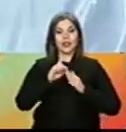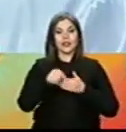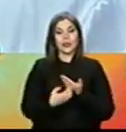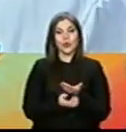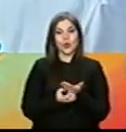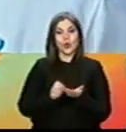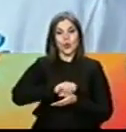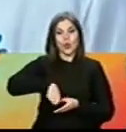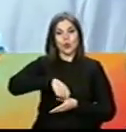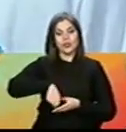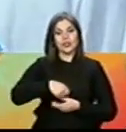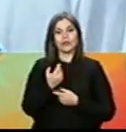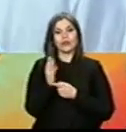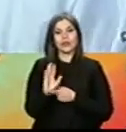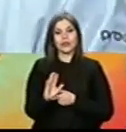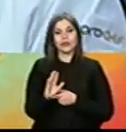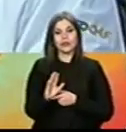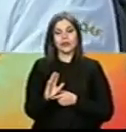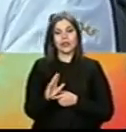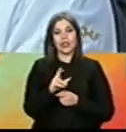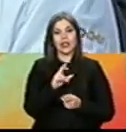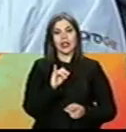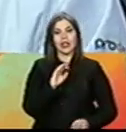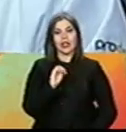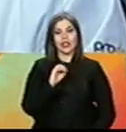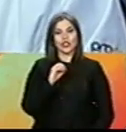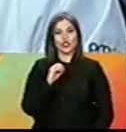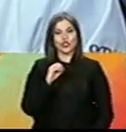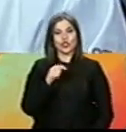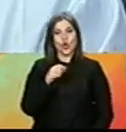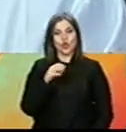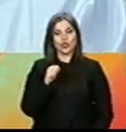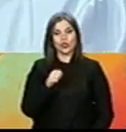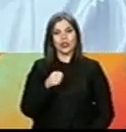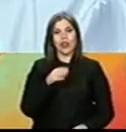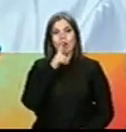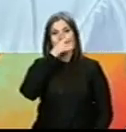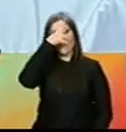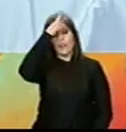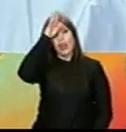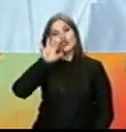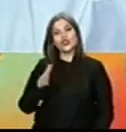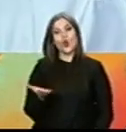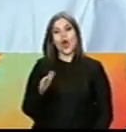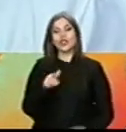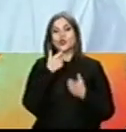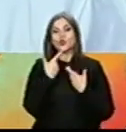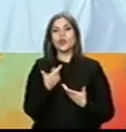Sim. Tipo, risotos, frango no churrasco, tudo.